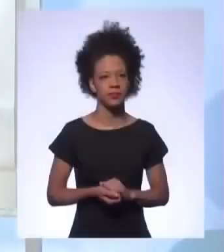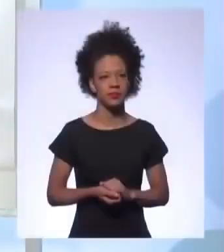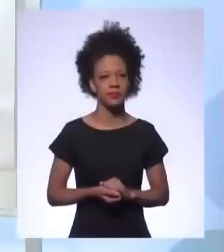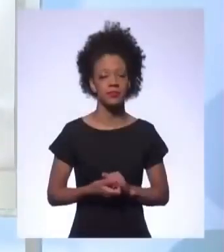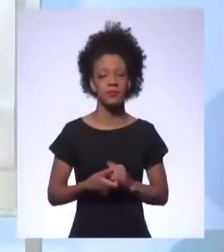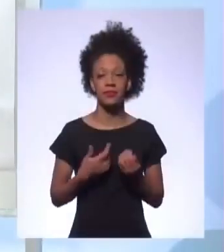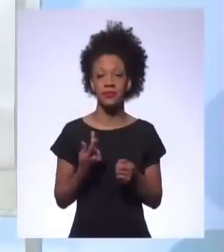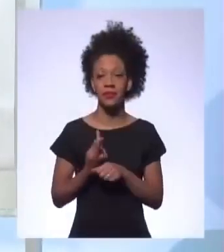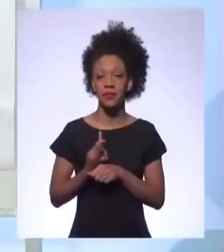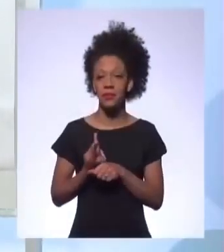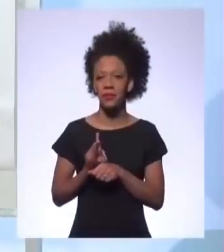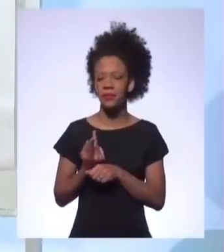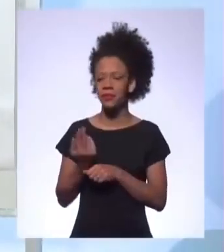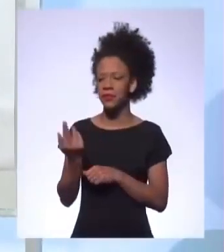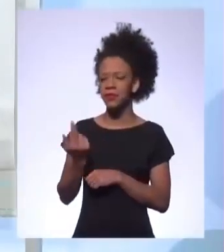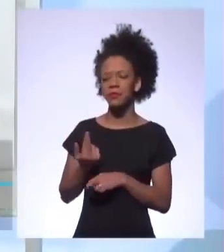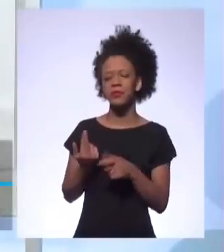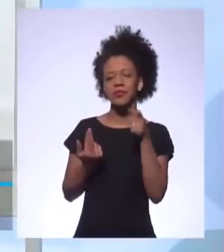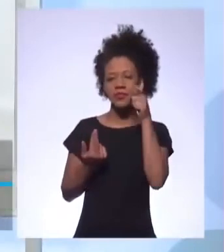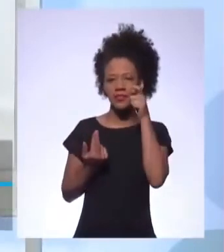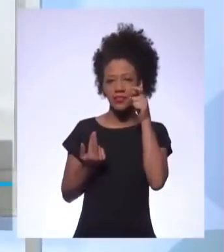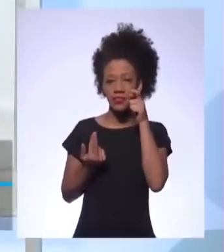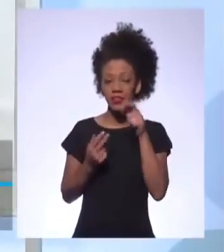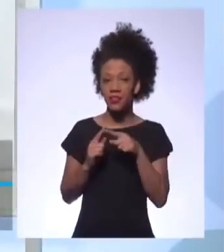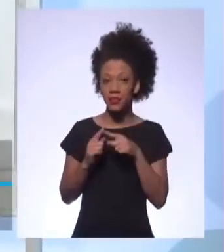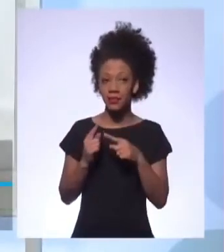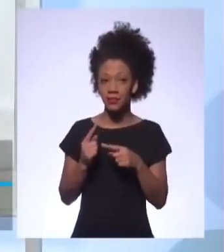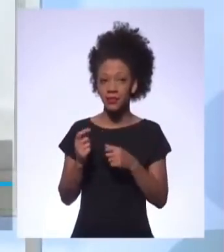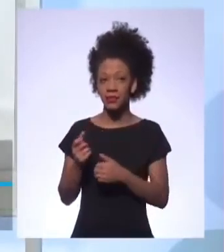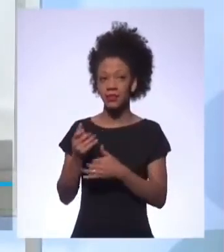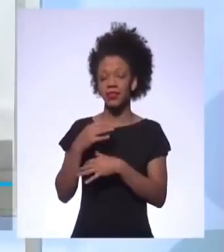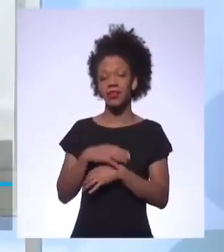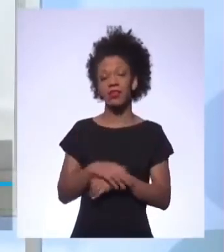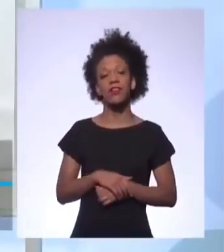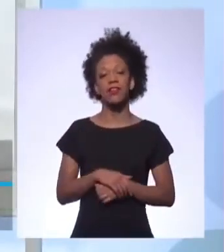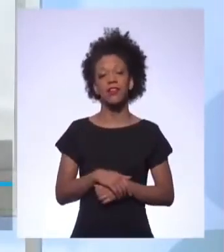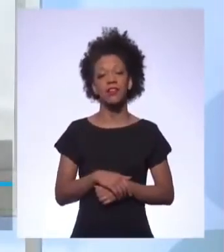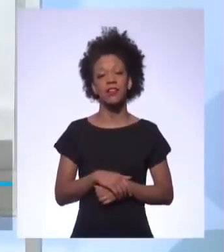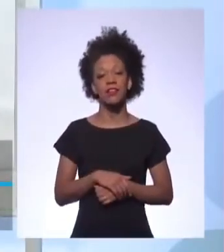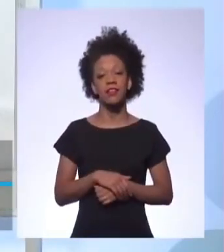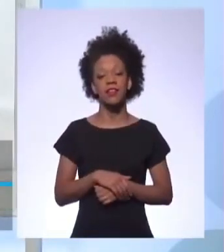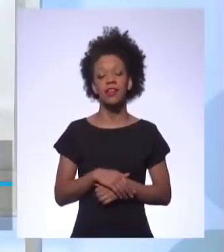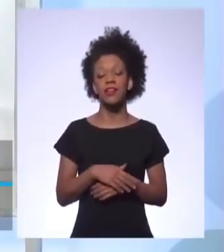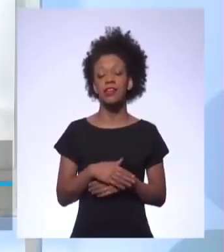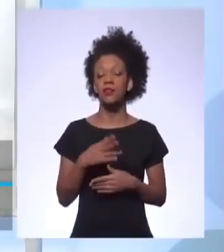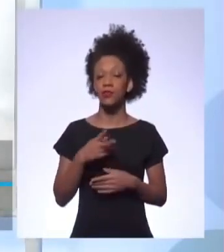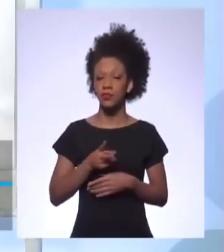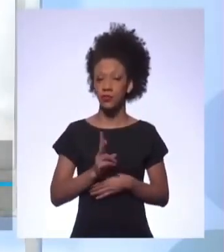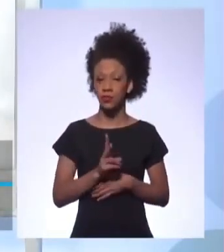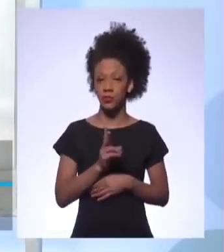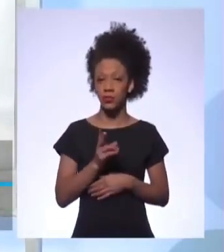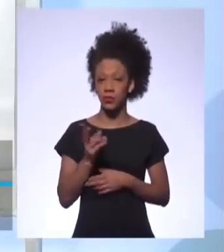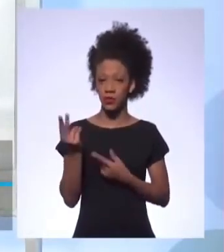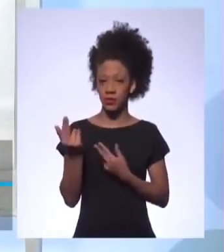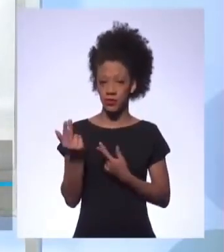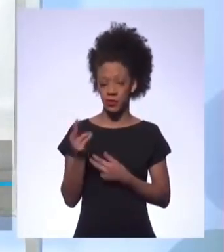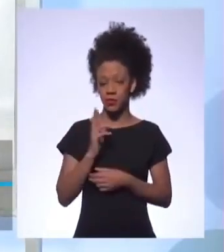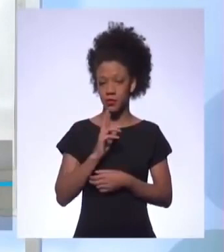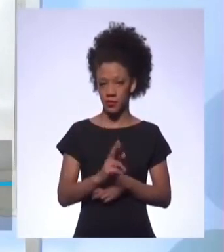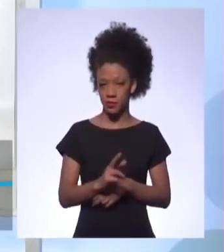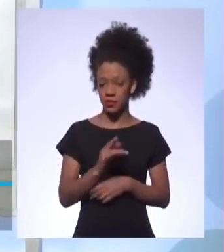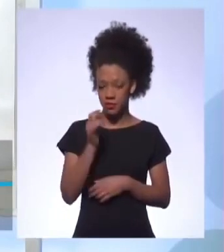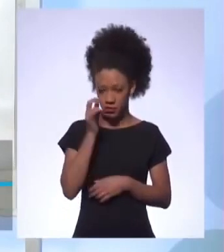Estou procurando aqui uma resposta interessante, mas vocês continuam dizendo I am, né? I am Matheus, I am Gabriela. O que você achou? Achou alguma